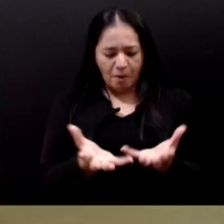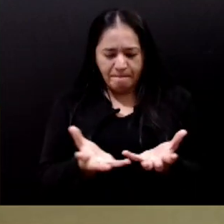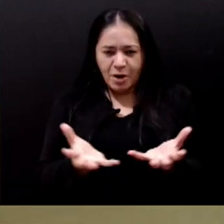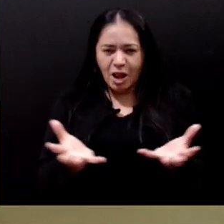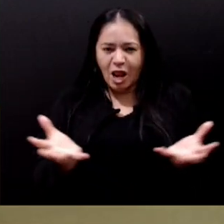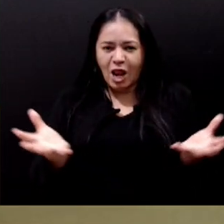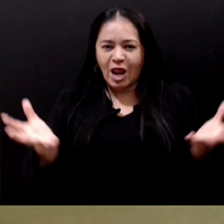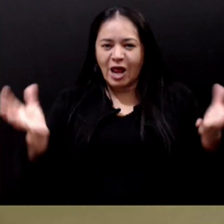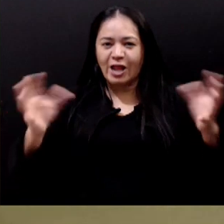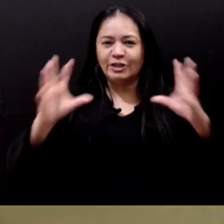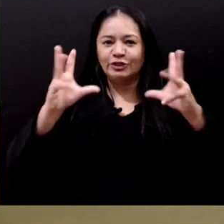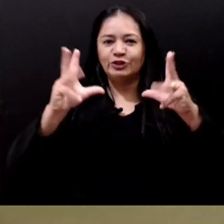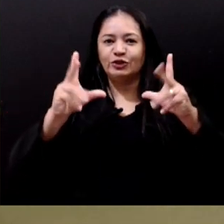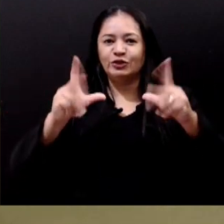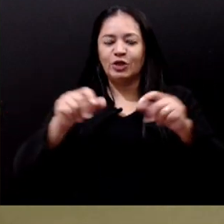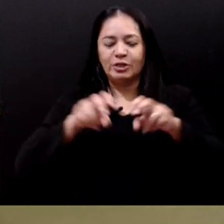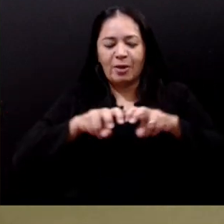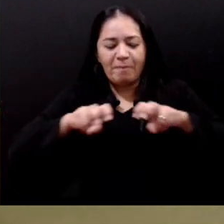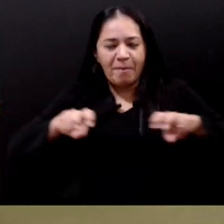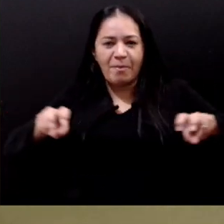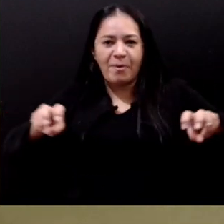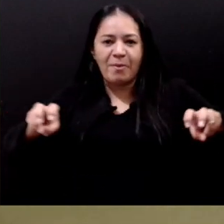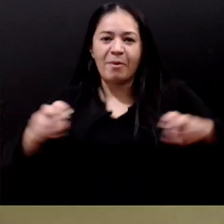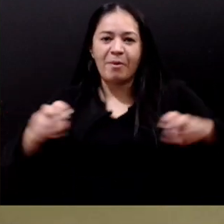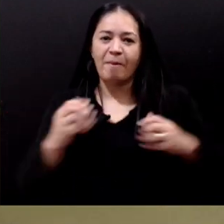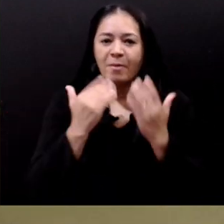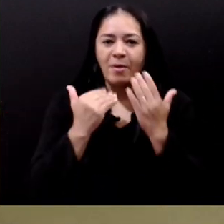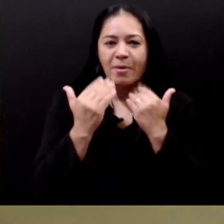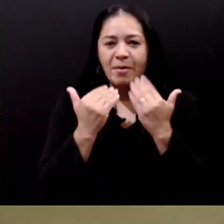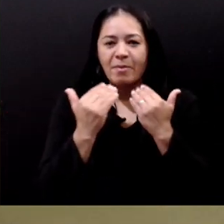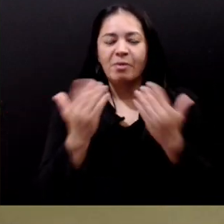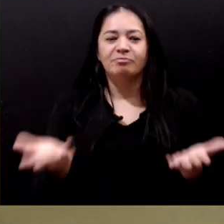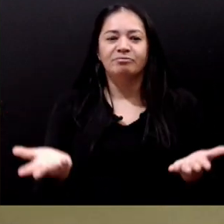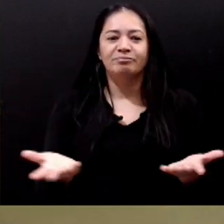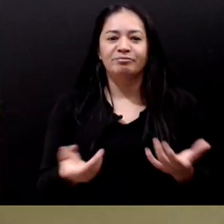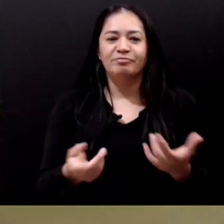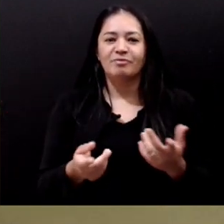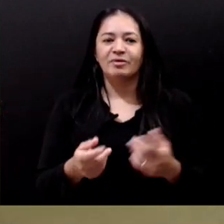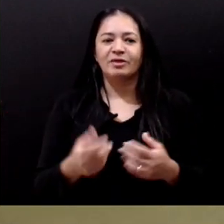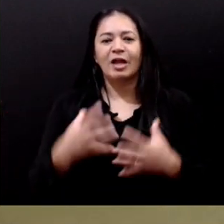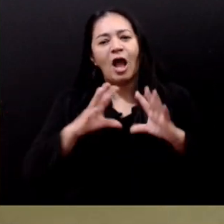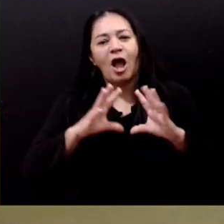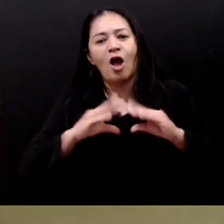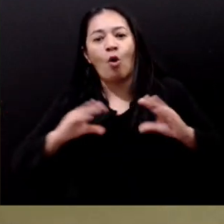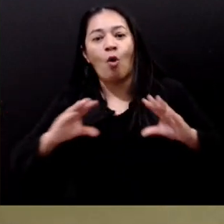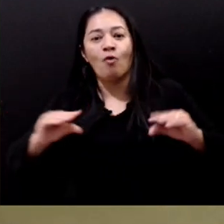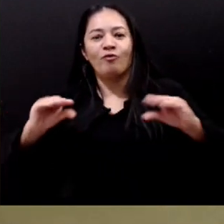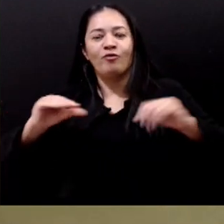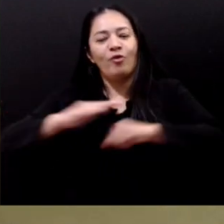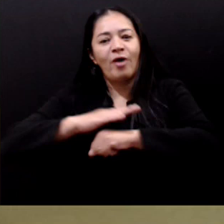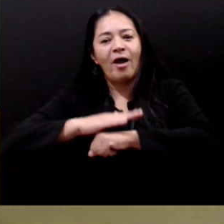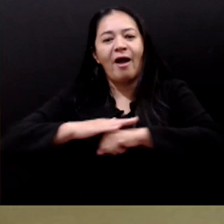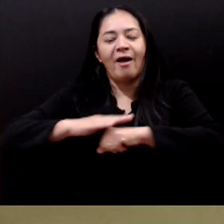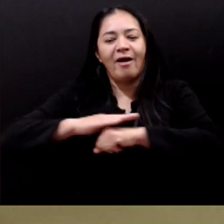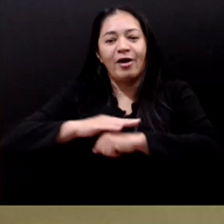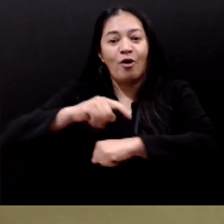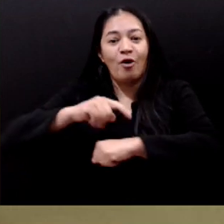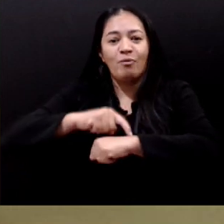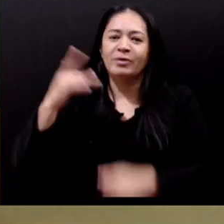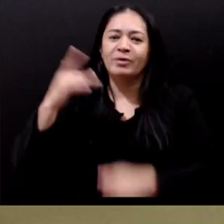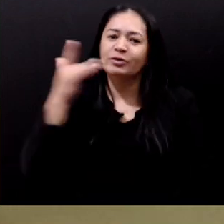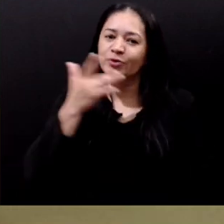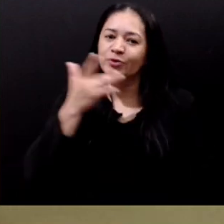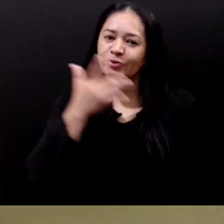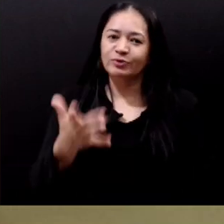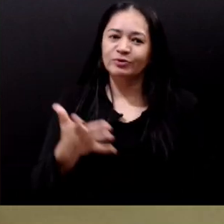para comer, alimentar, então assim, é algo que é conforto, né, é carinho, é um momento gostoso, e a alimentação é